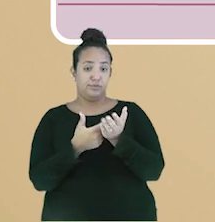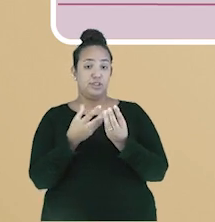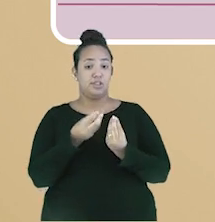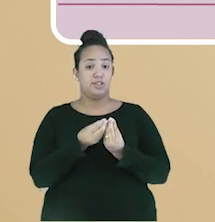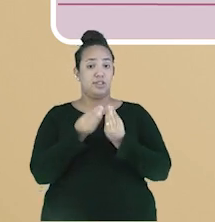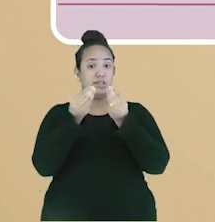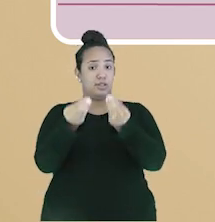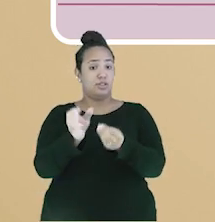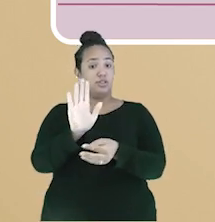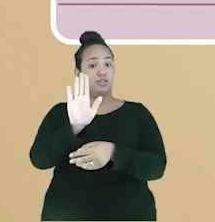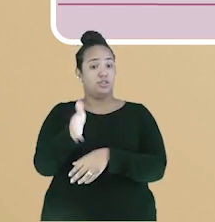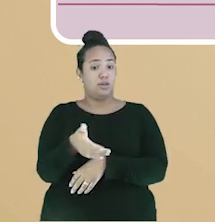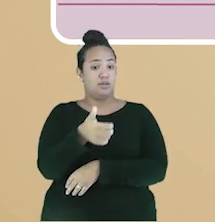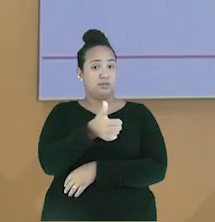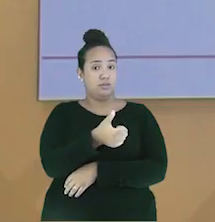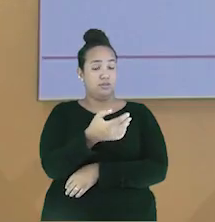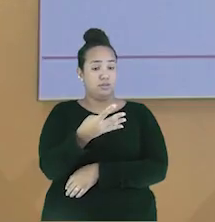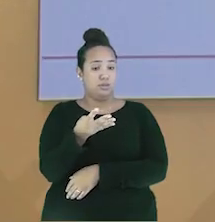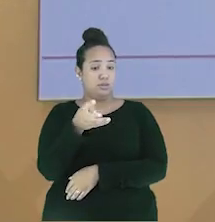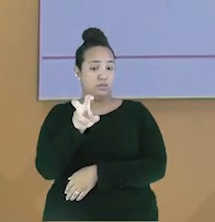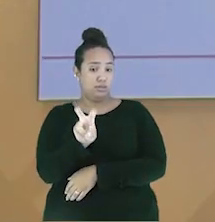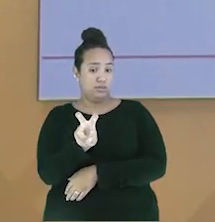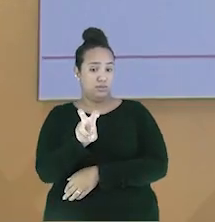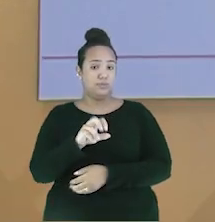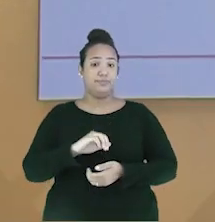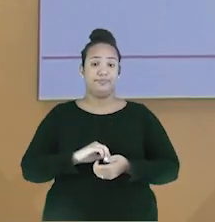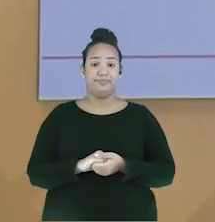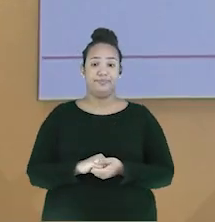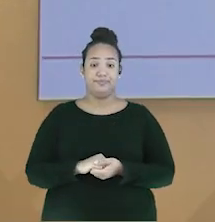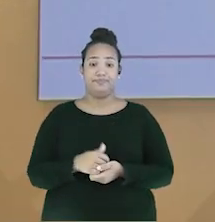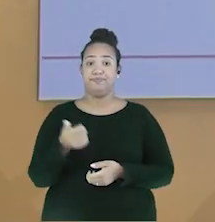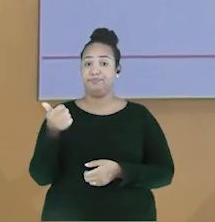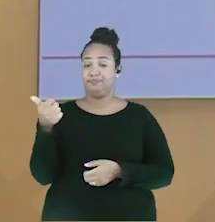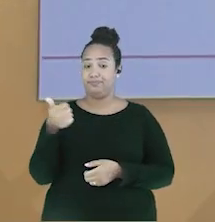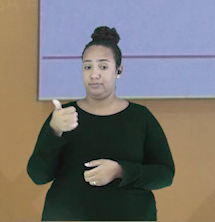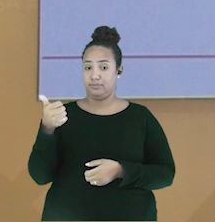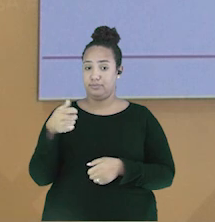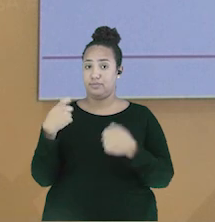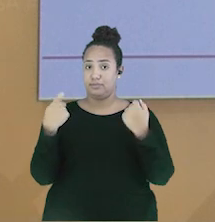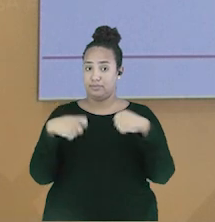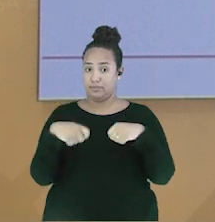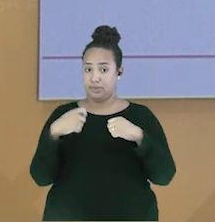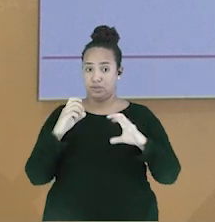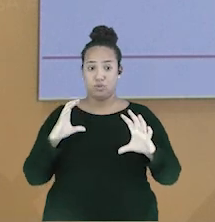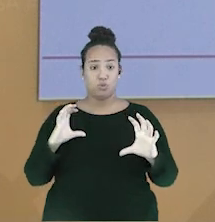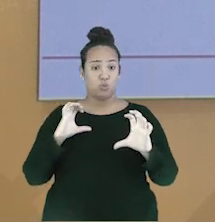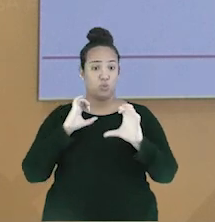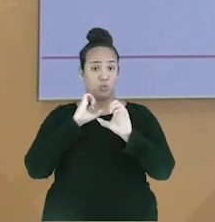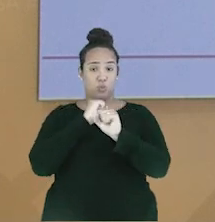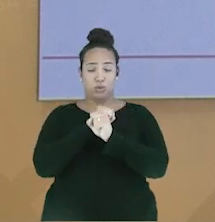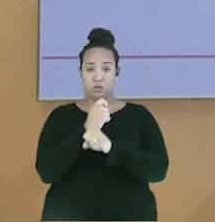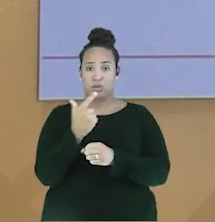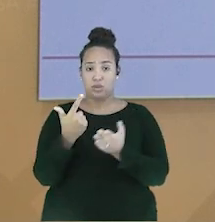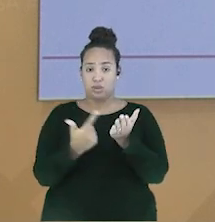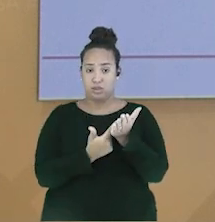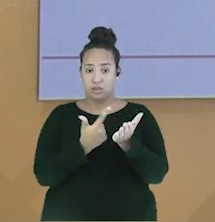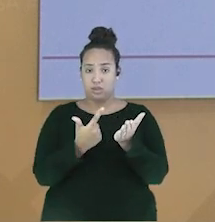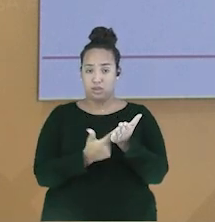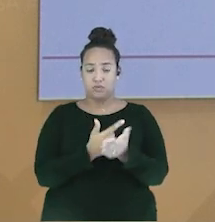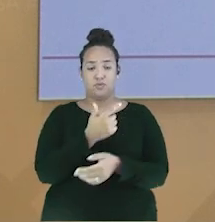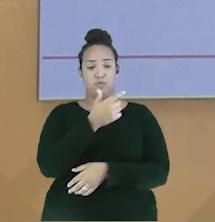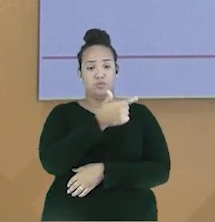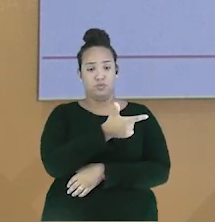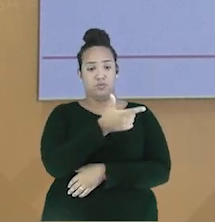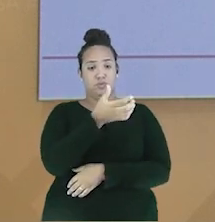entregues 145. Primeiro, colocamos o total de livros que tinha na biblioteca,